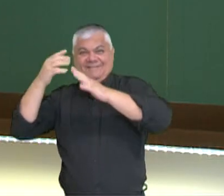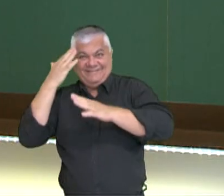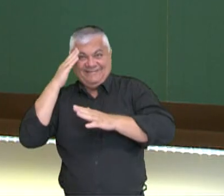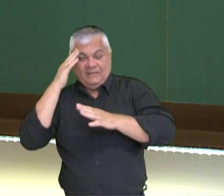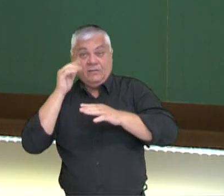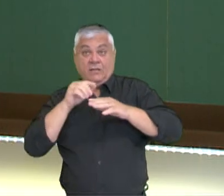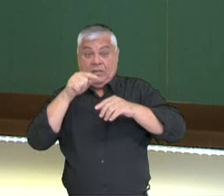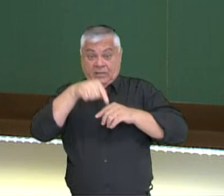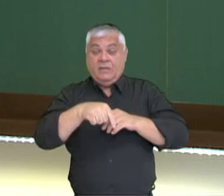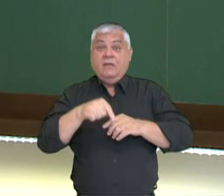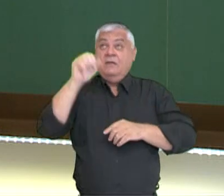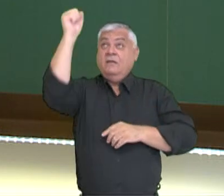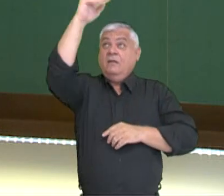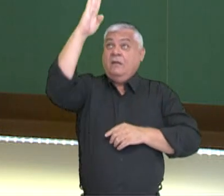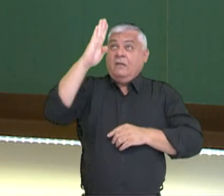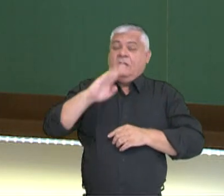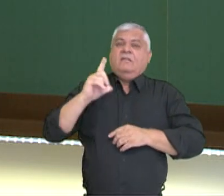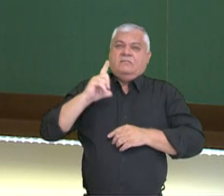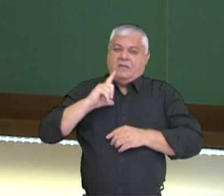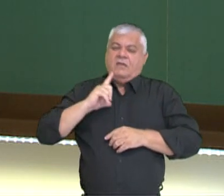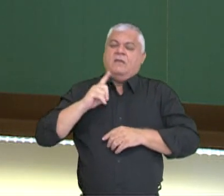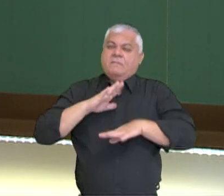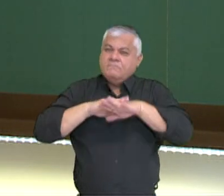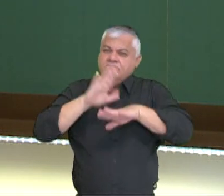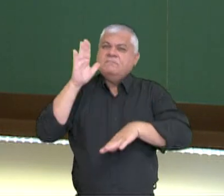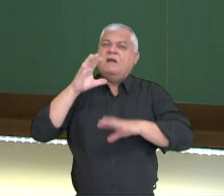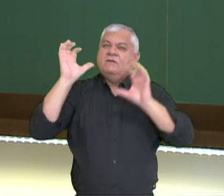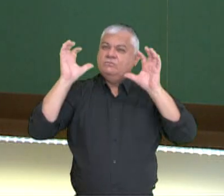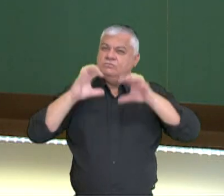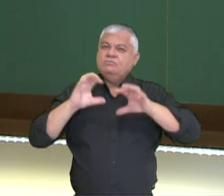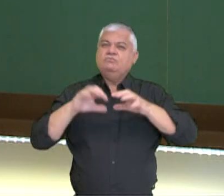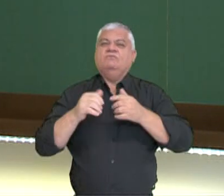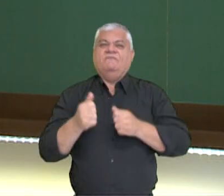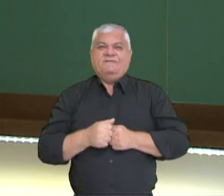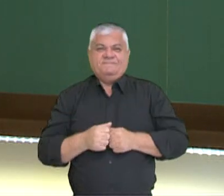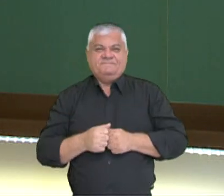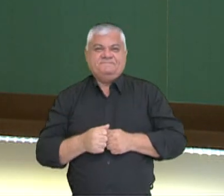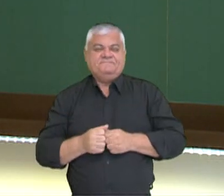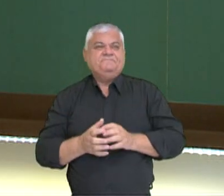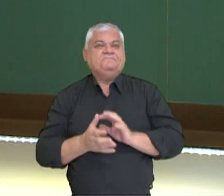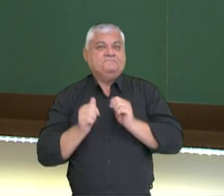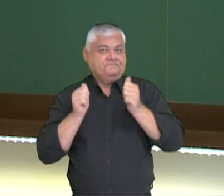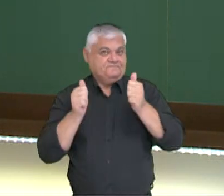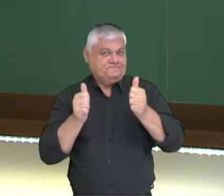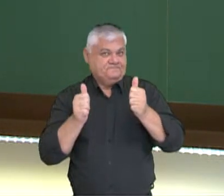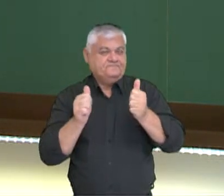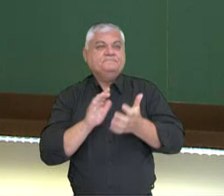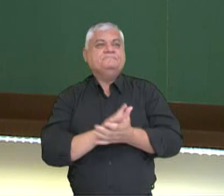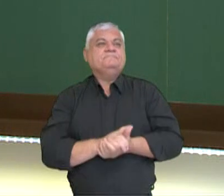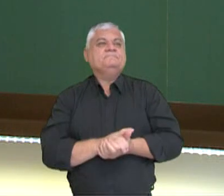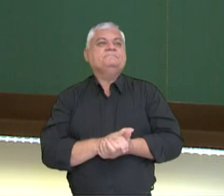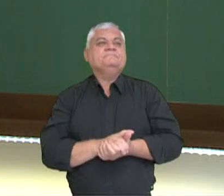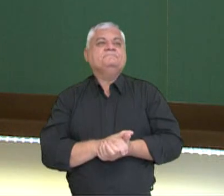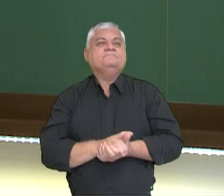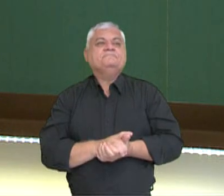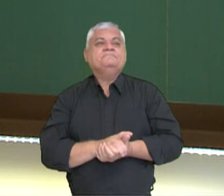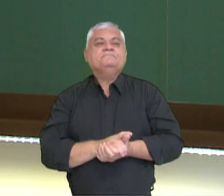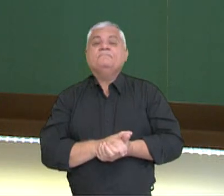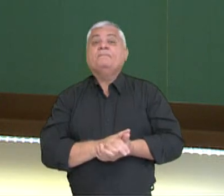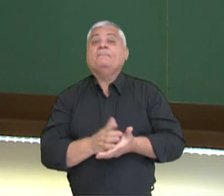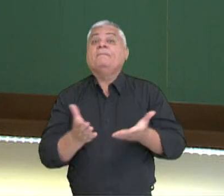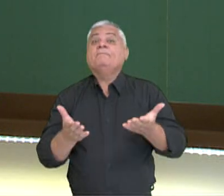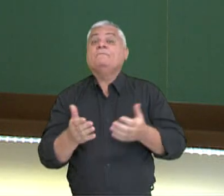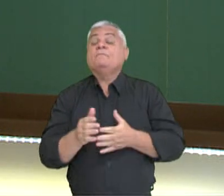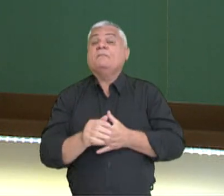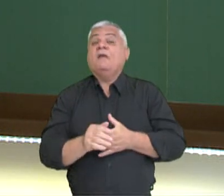no clima litorâneo do Brasil, a gente tem bem marcada essa característica da formação das chuvas orográficas, certo? E aí, clima